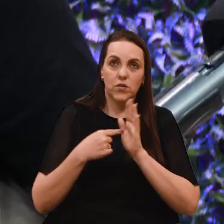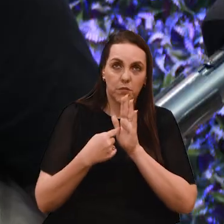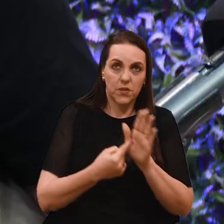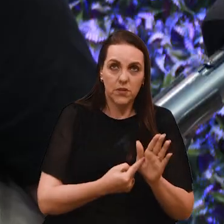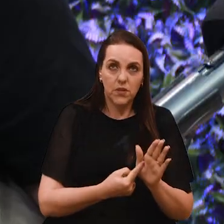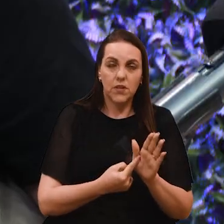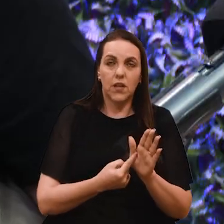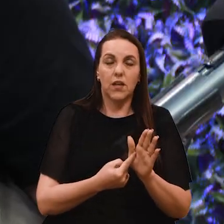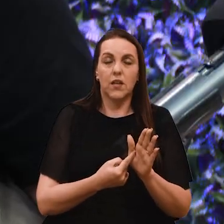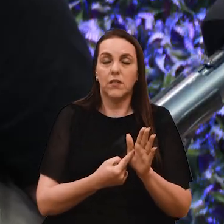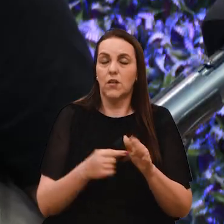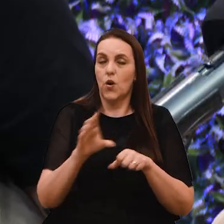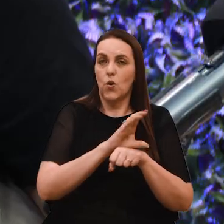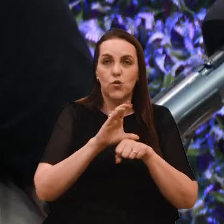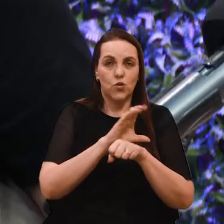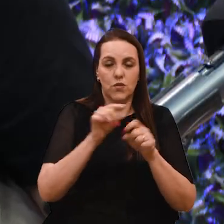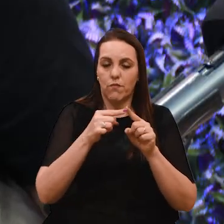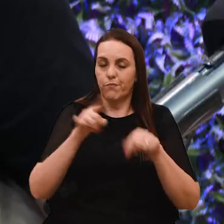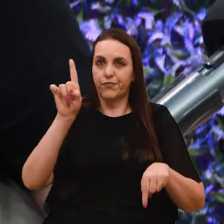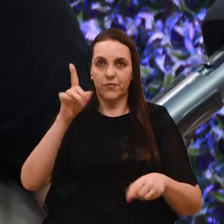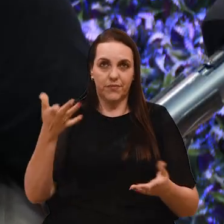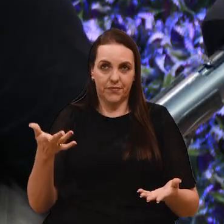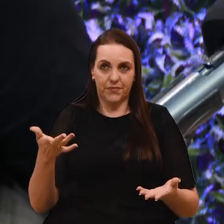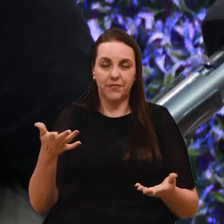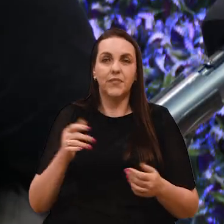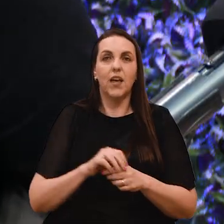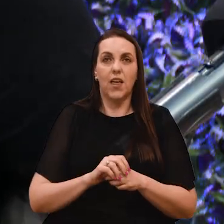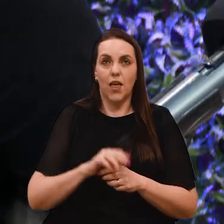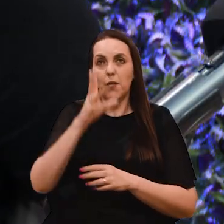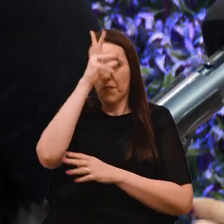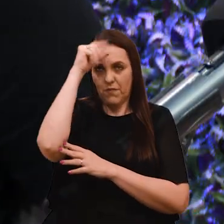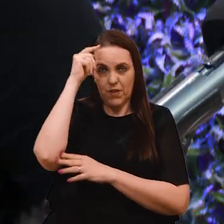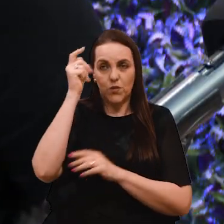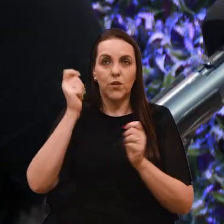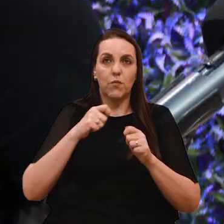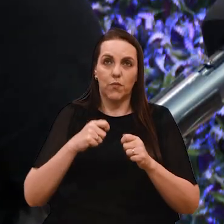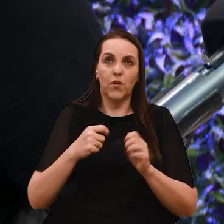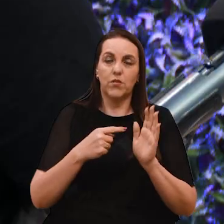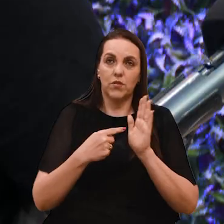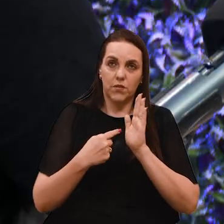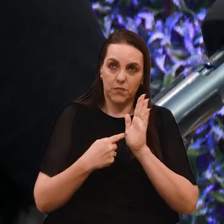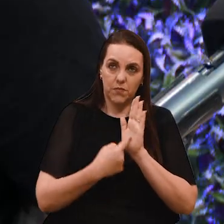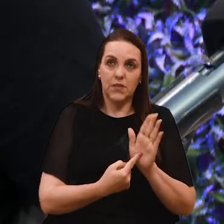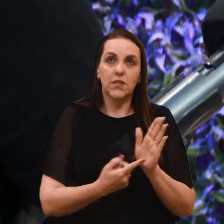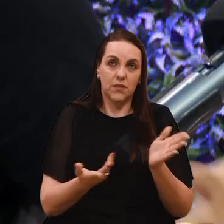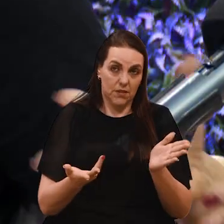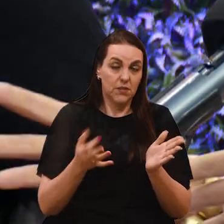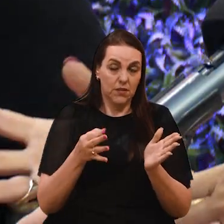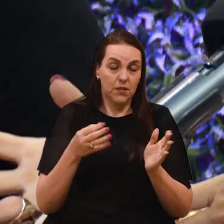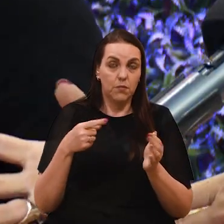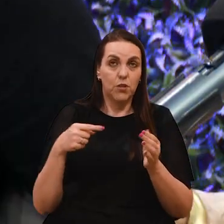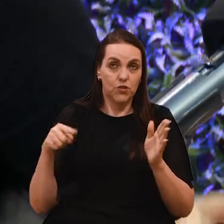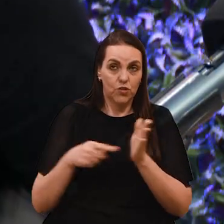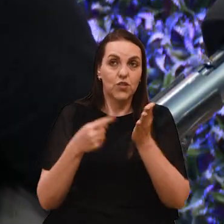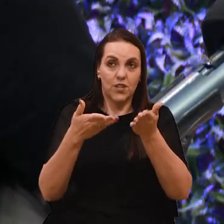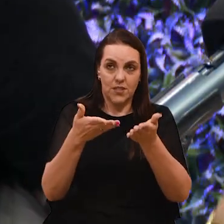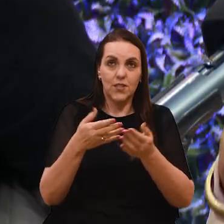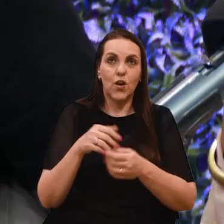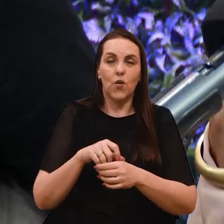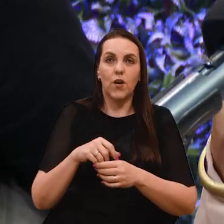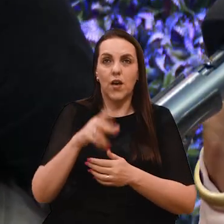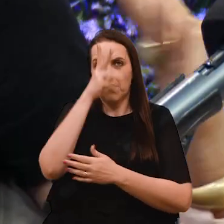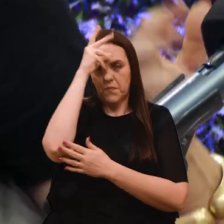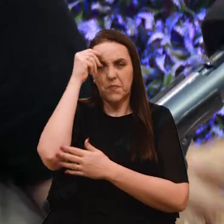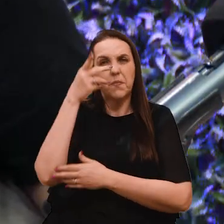é inconstitucional, né? Então, quando o executivo pode apresentar, né? Isso. A gente pode fazer como indicação ao executivo.